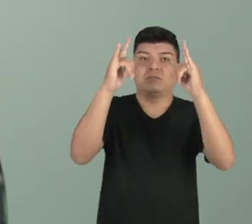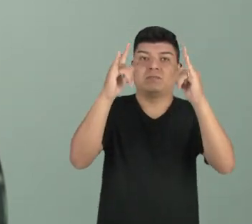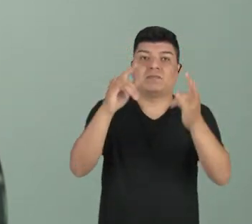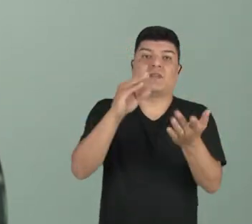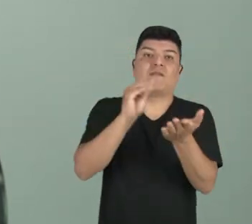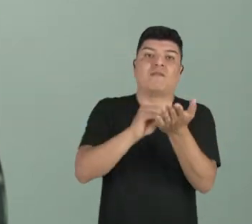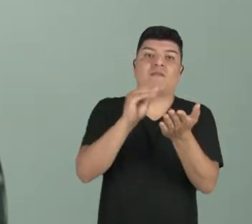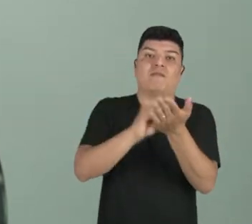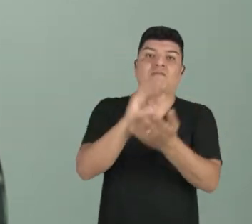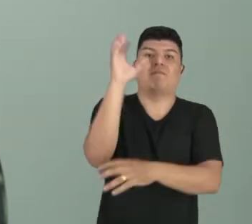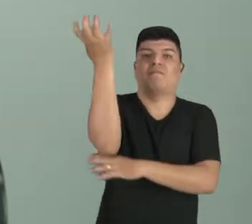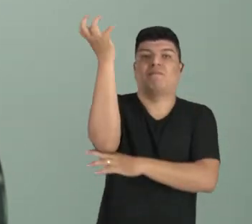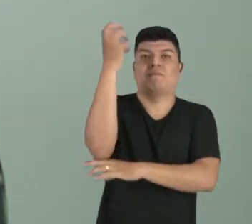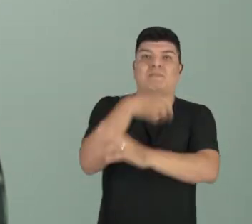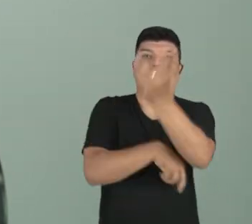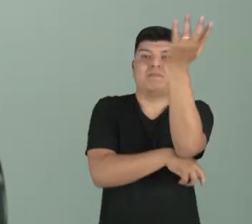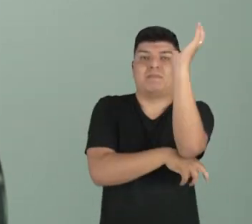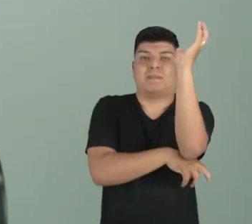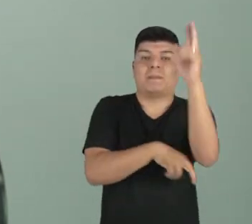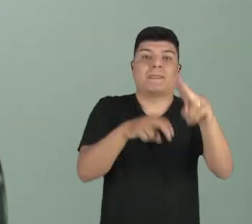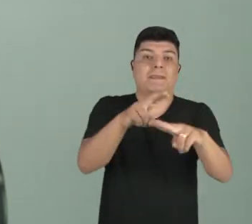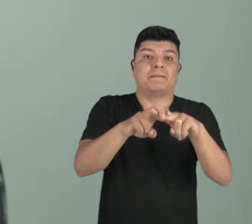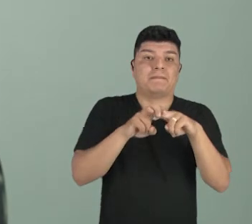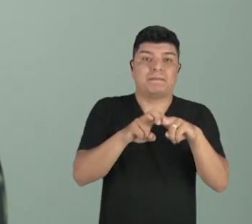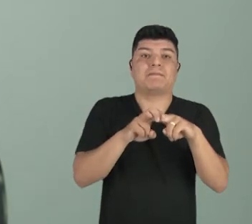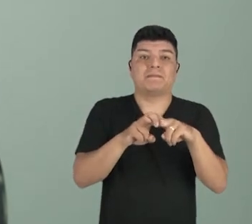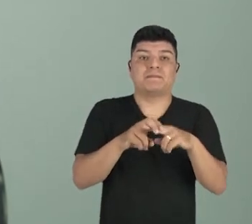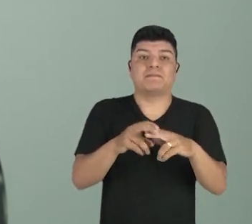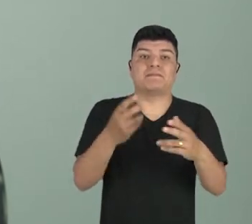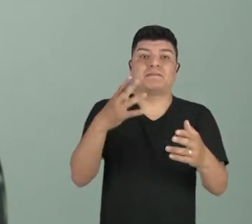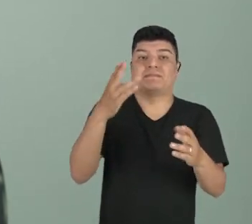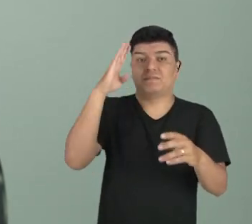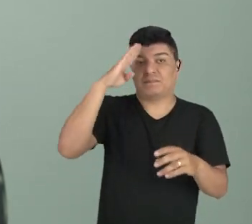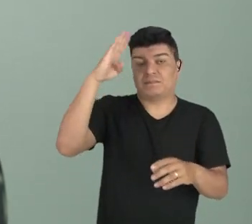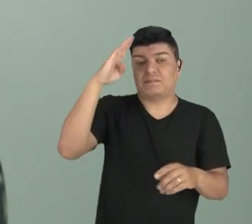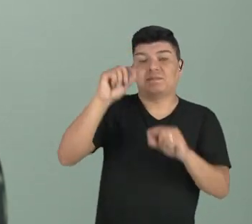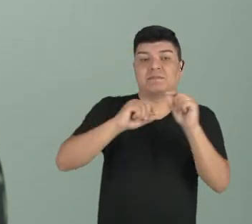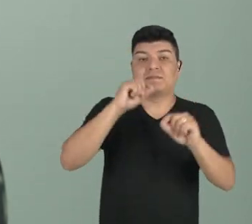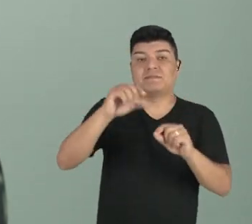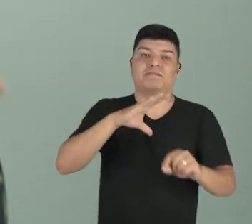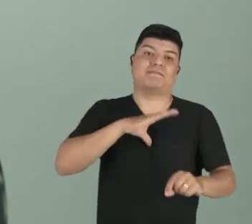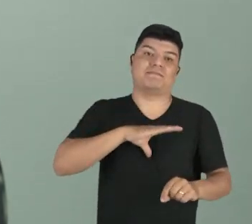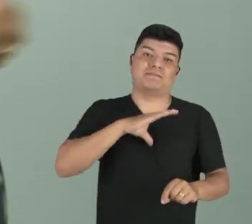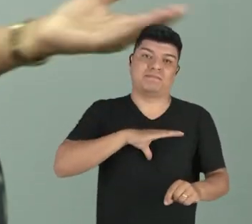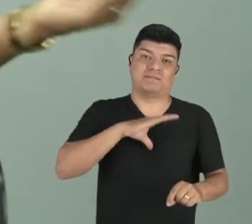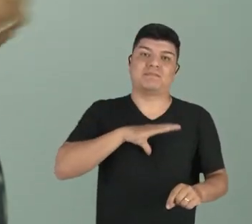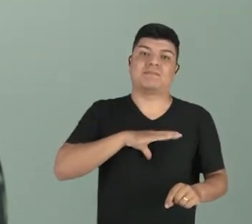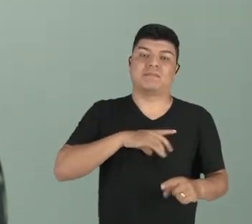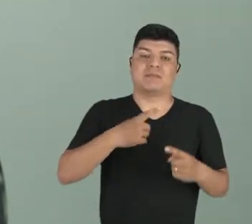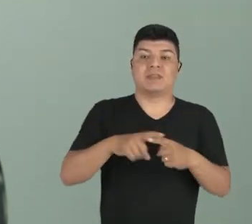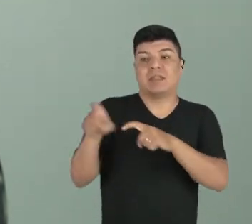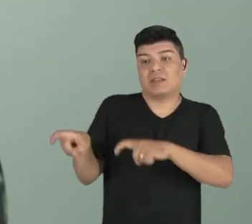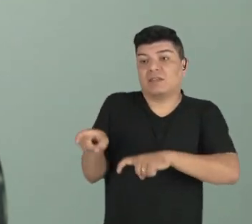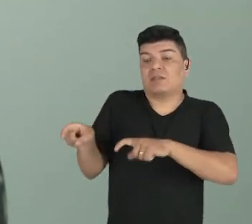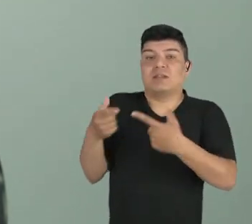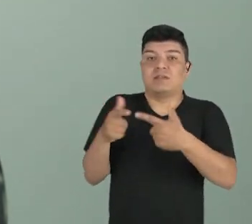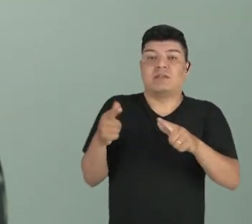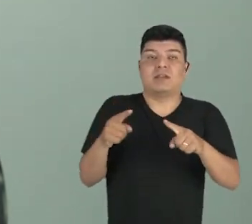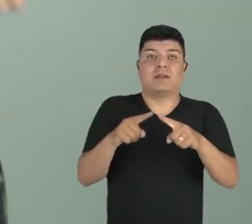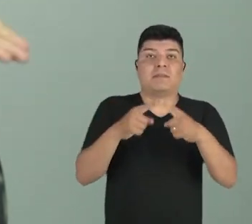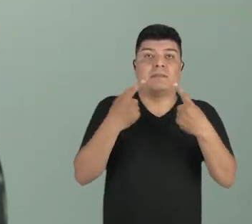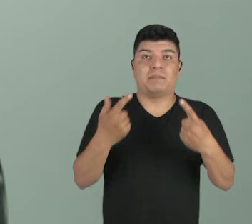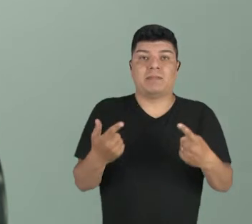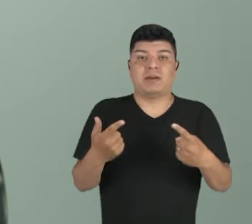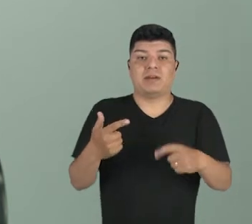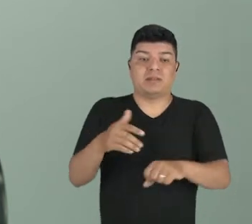do verde. Por isto que as ilhas de calor, elas só vão ter nos grandes centros. Na zona rural não tem, por mais que lá esteja desmatado, mas lá